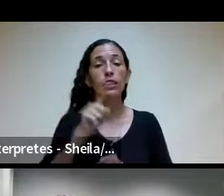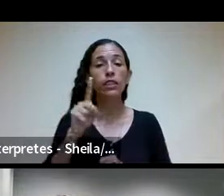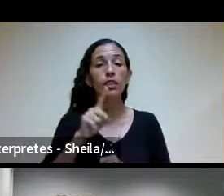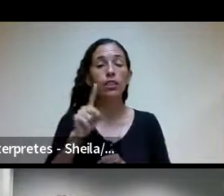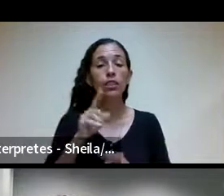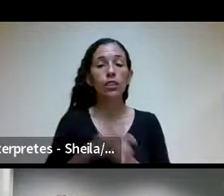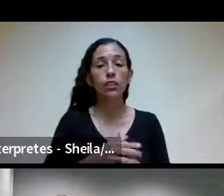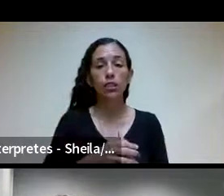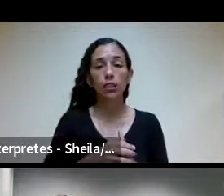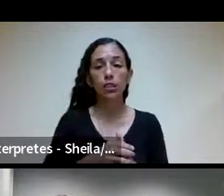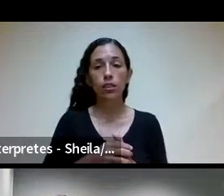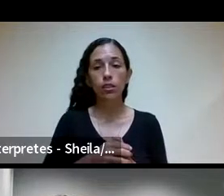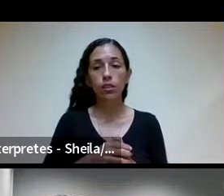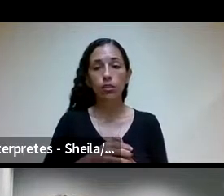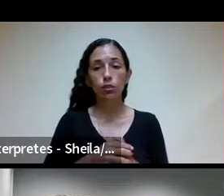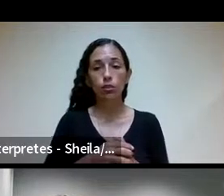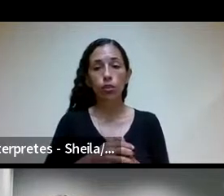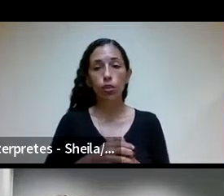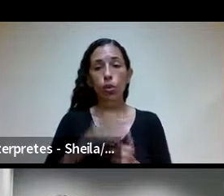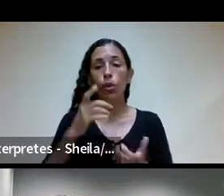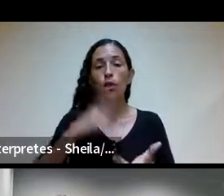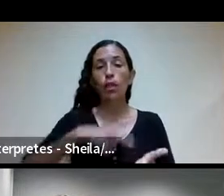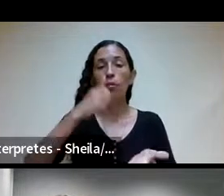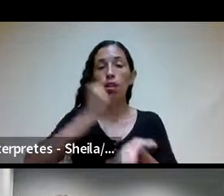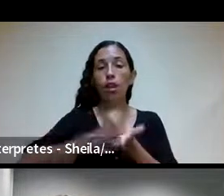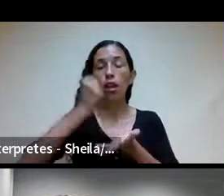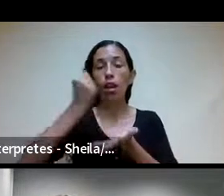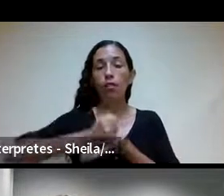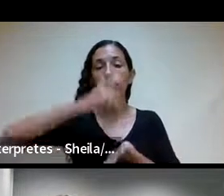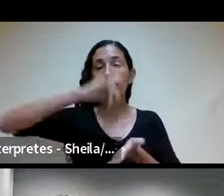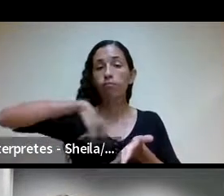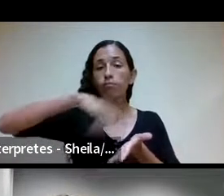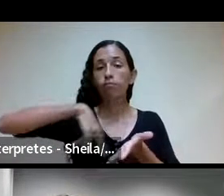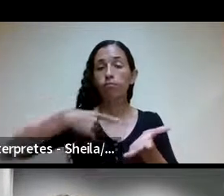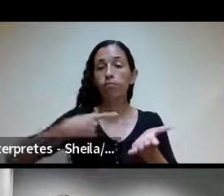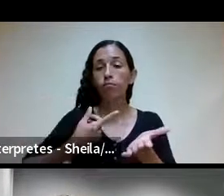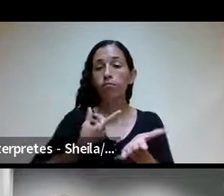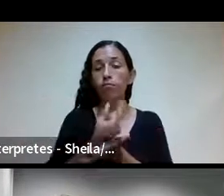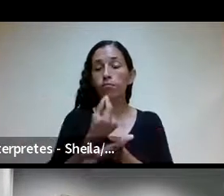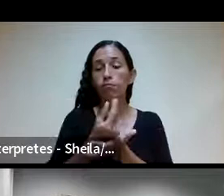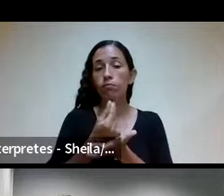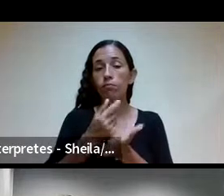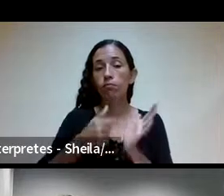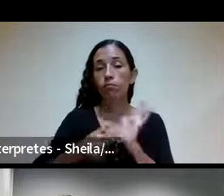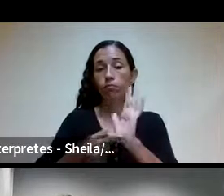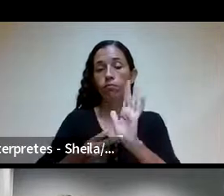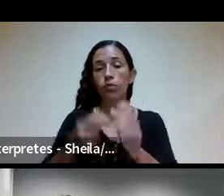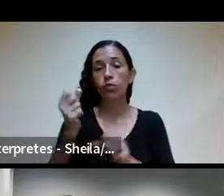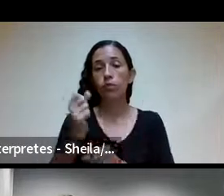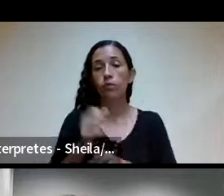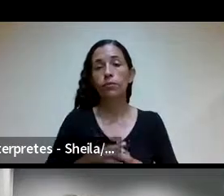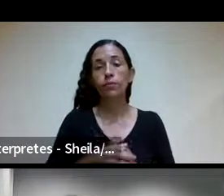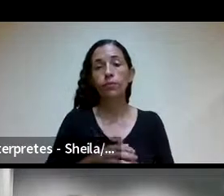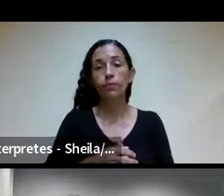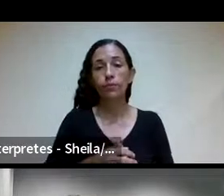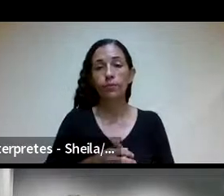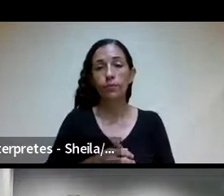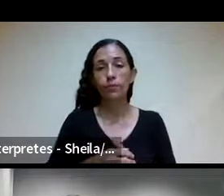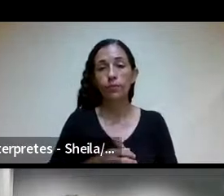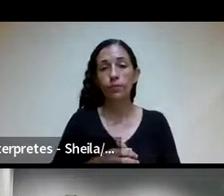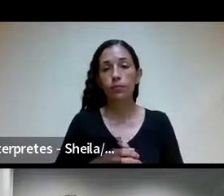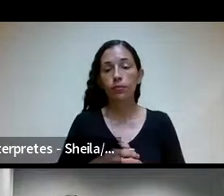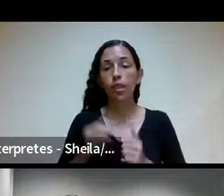Francisco Alberto Nascimento, referente à prestação de contas das eleições de 2018. É como voto, senhor presidente. Doutora Adriana.